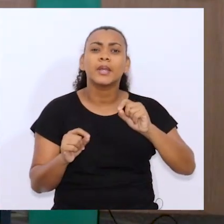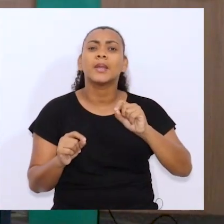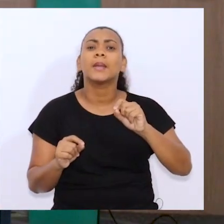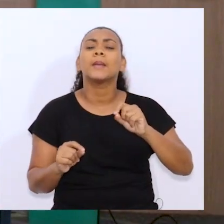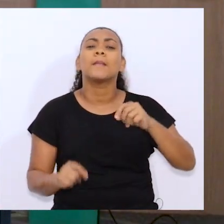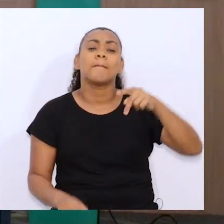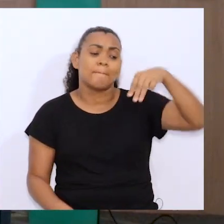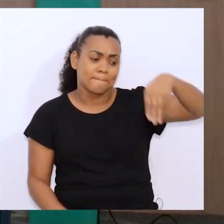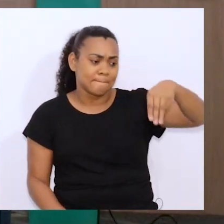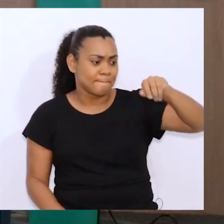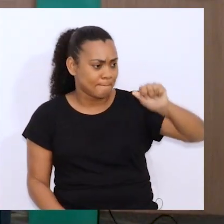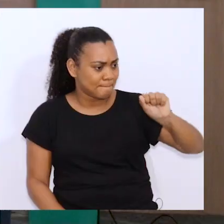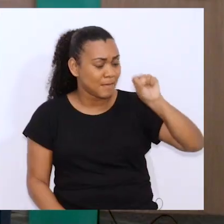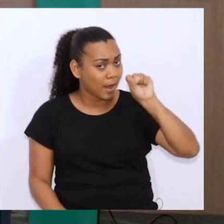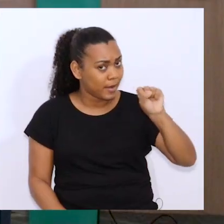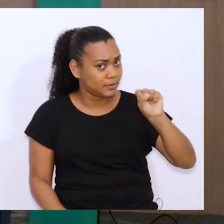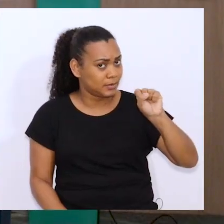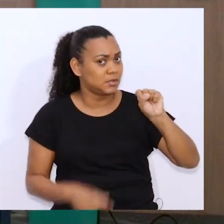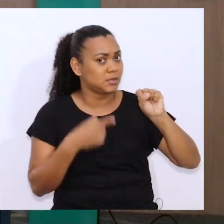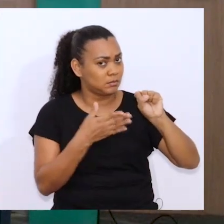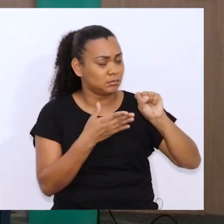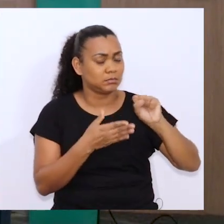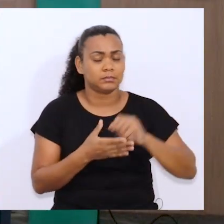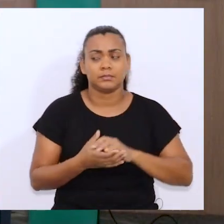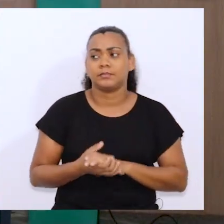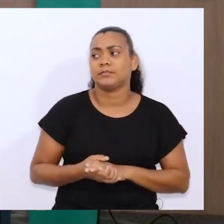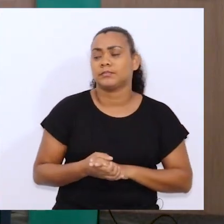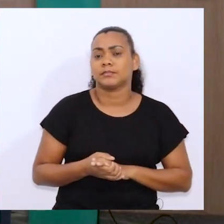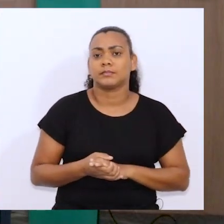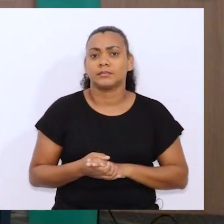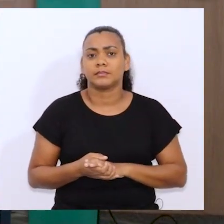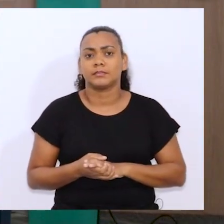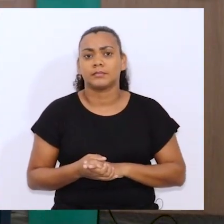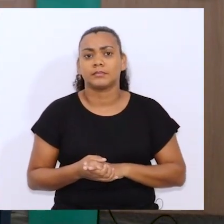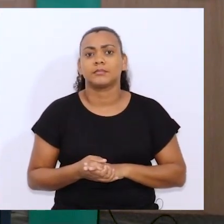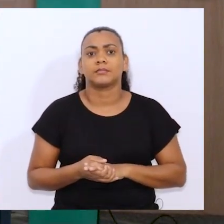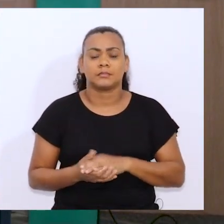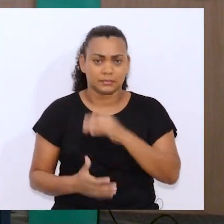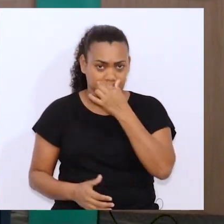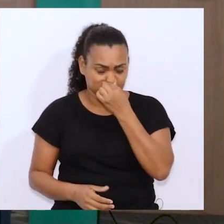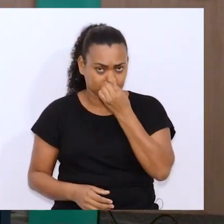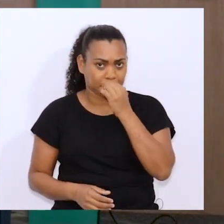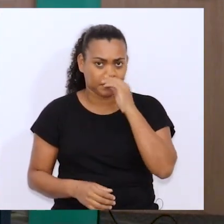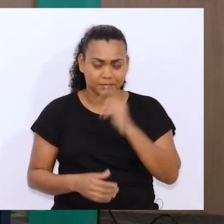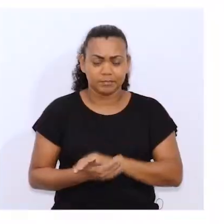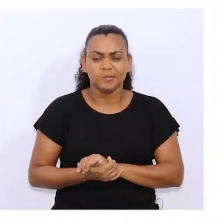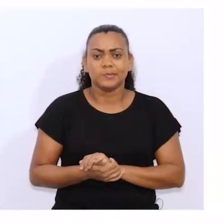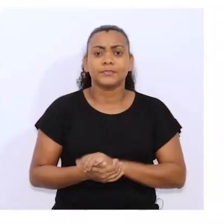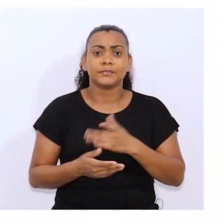Mas, porém, já uma conjunção adversativa de novo, ó. Mas, porém, todavia,